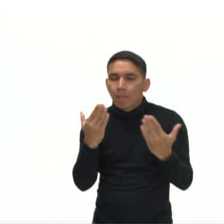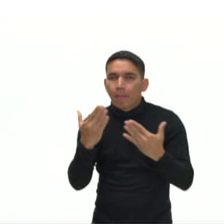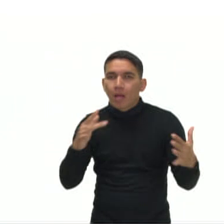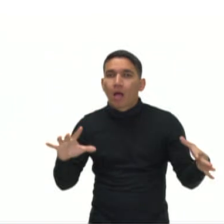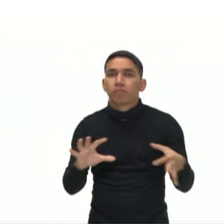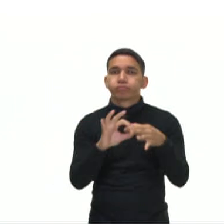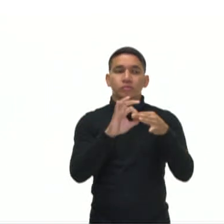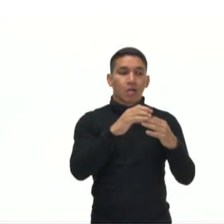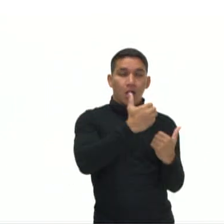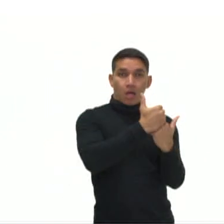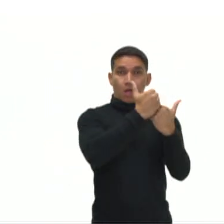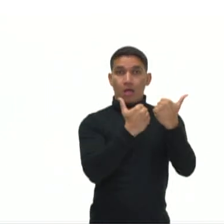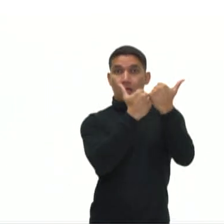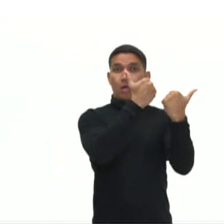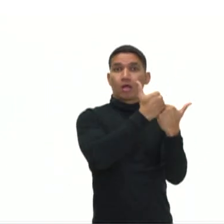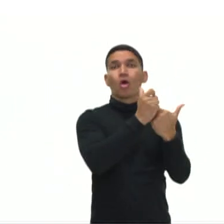aliados,